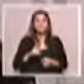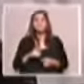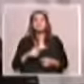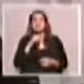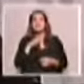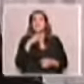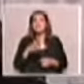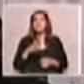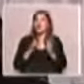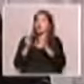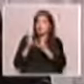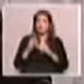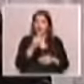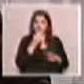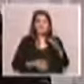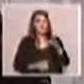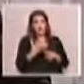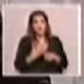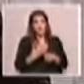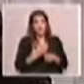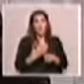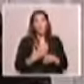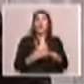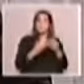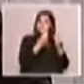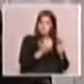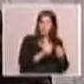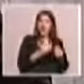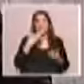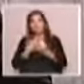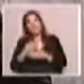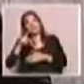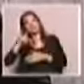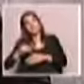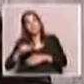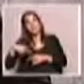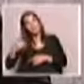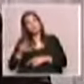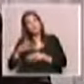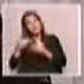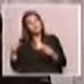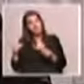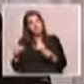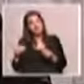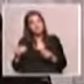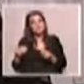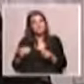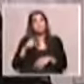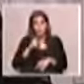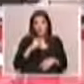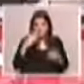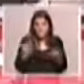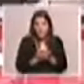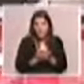Que Deus, quando criou um alimento, um veneno, criou sempre um antídoto. E portanto... O que é? O pão? Não,